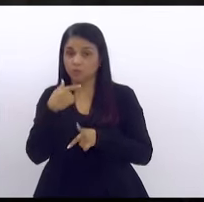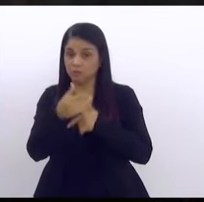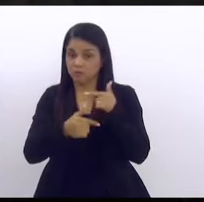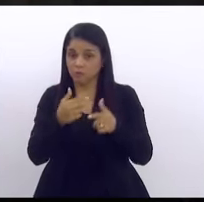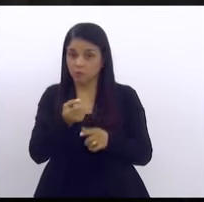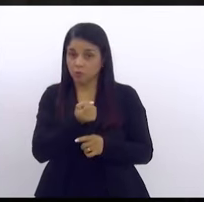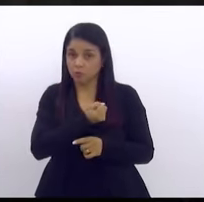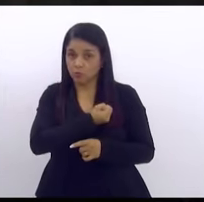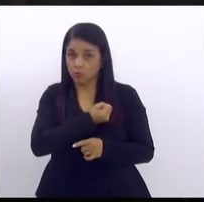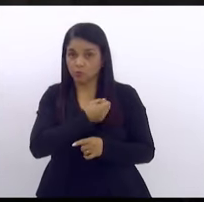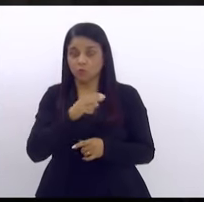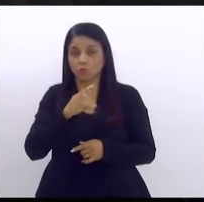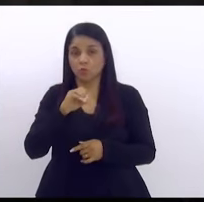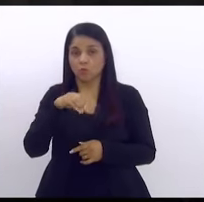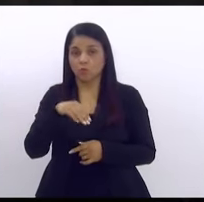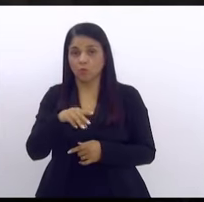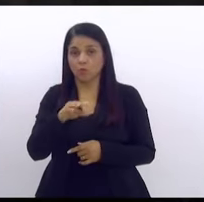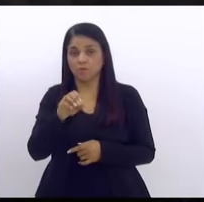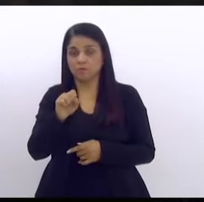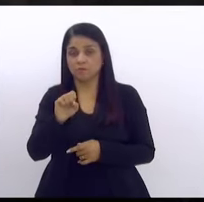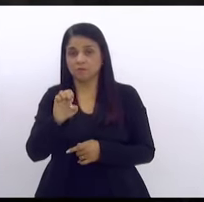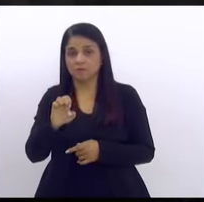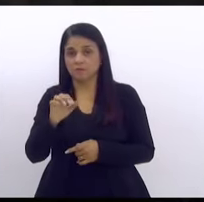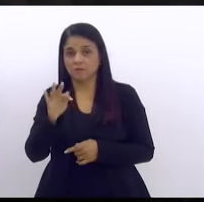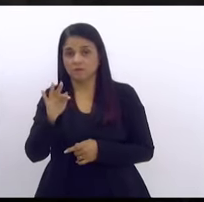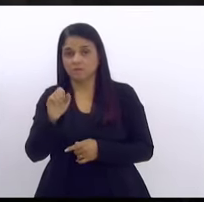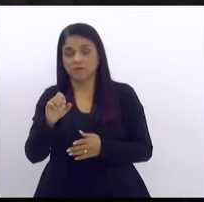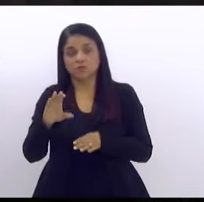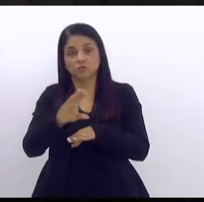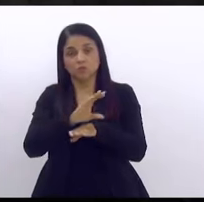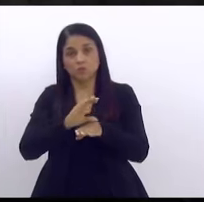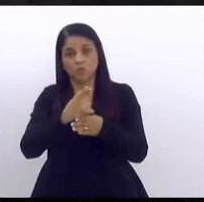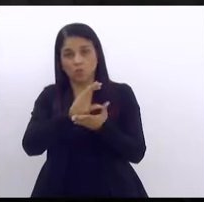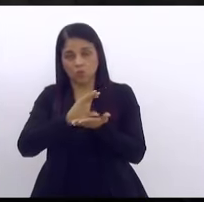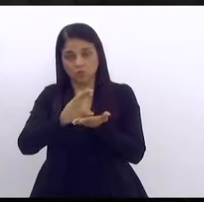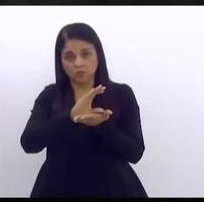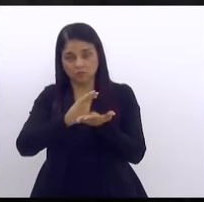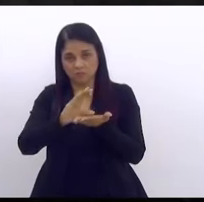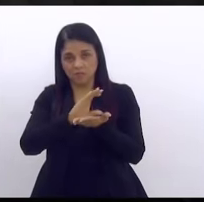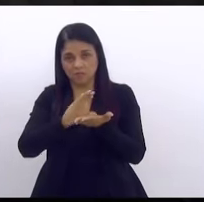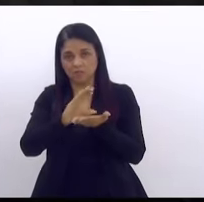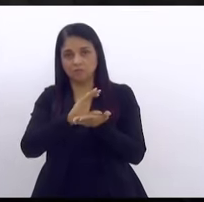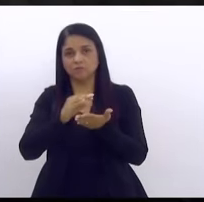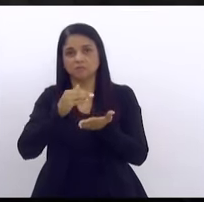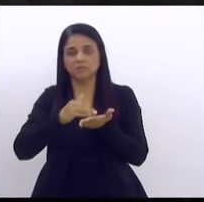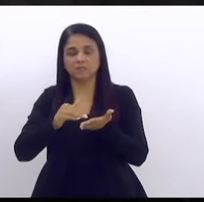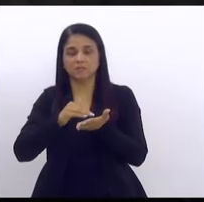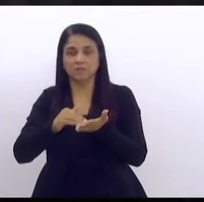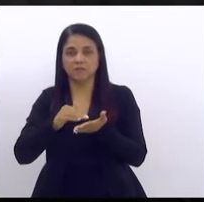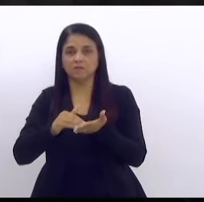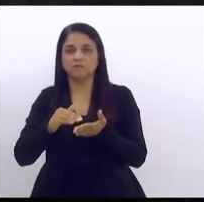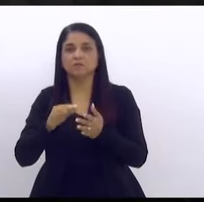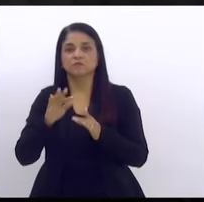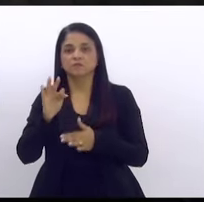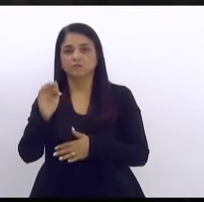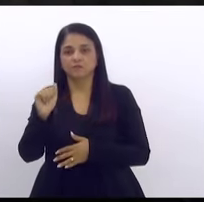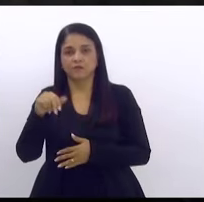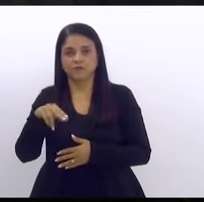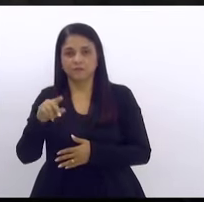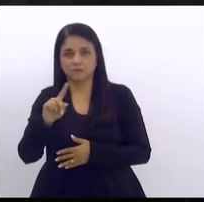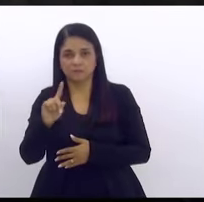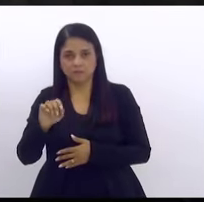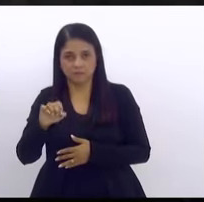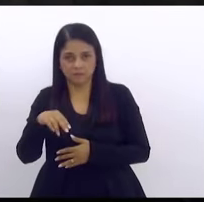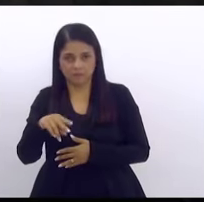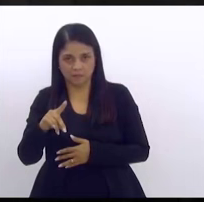do Concefaz, de Concefaz é o Conselho do Secretário de Fazenda do Brasil, de 8,5. E o